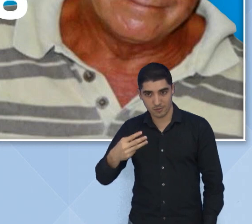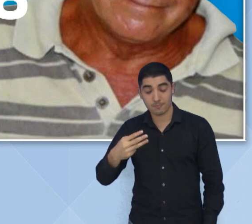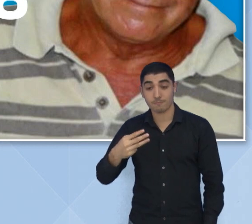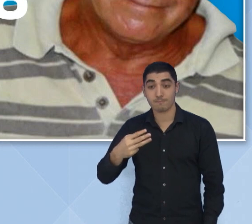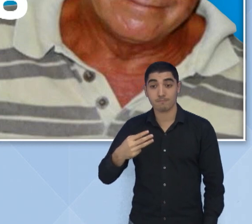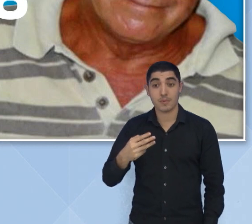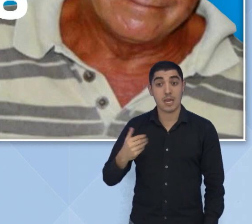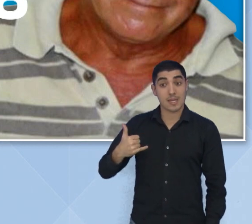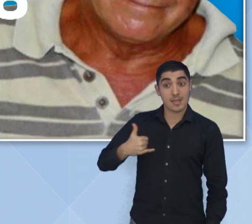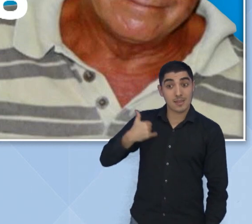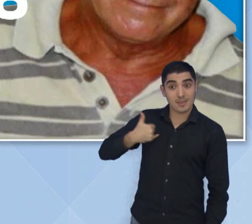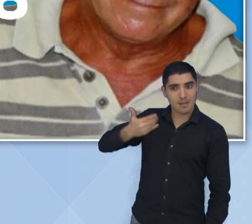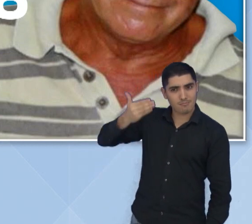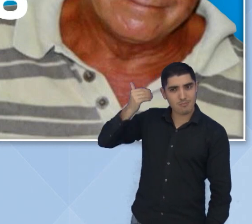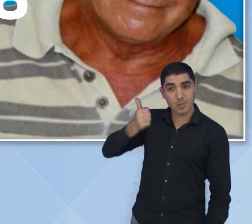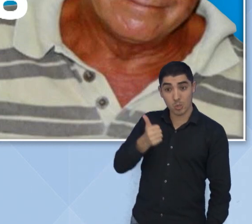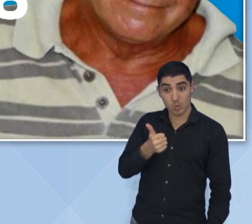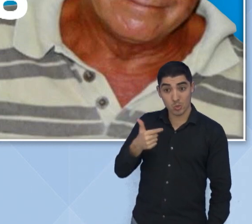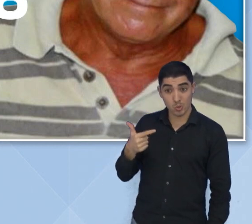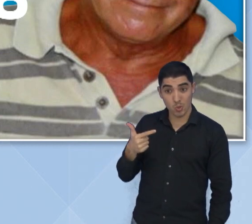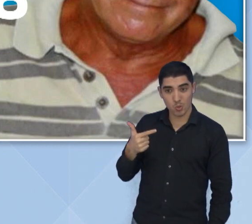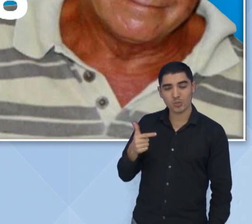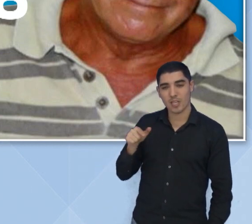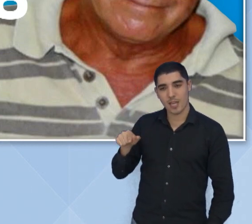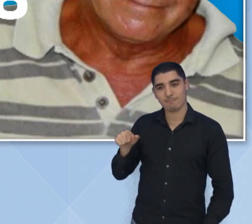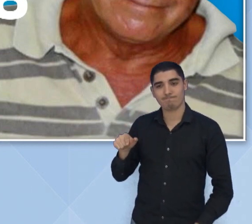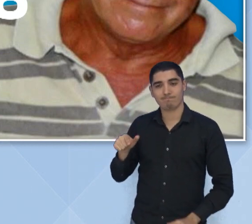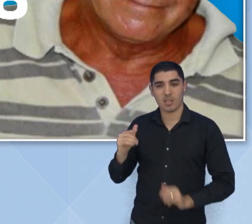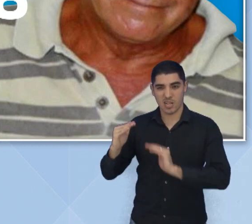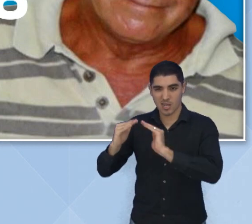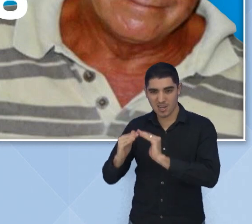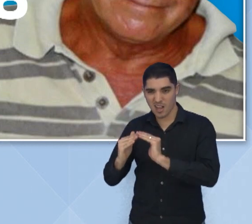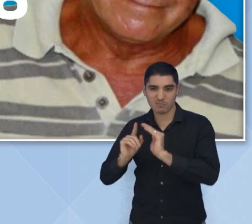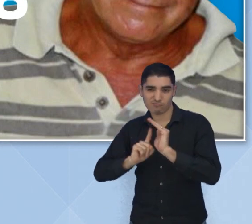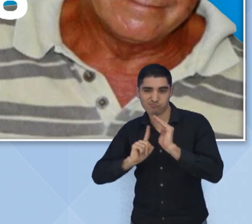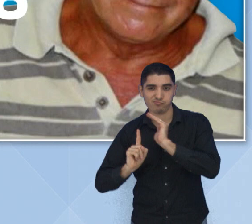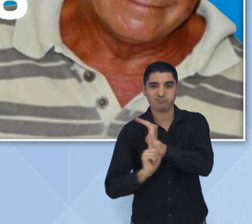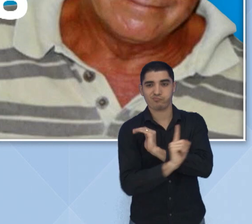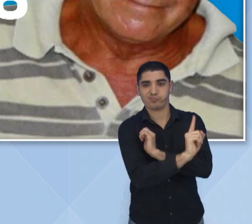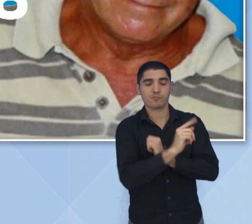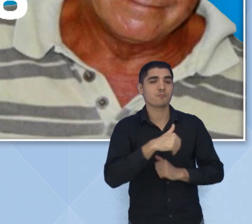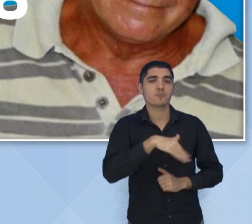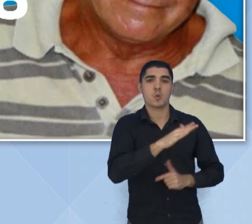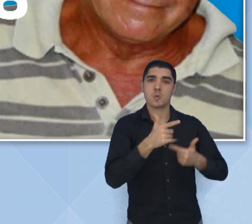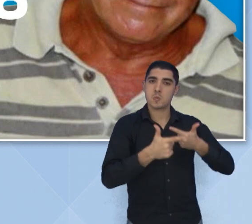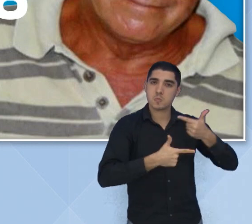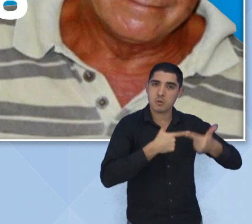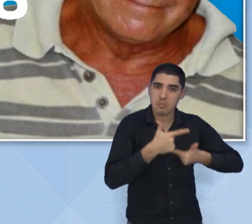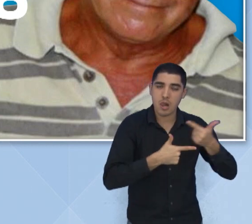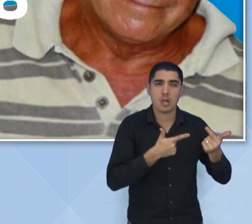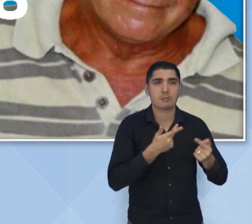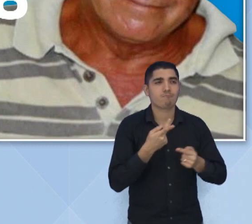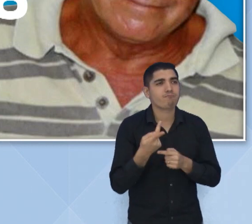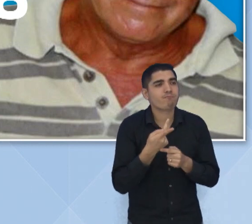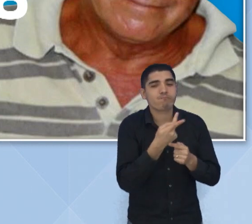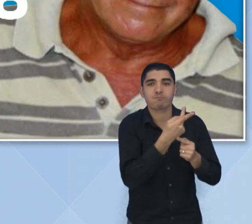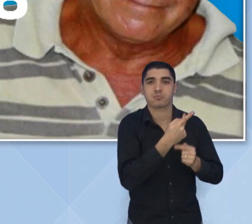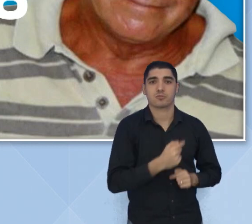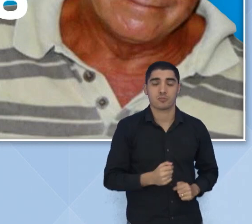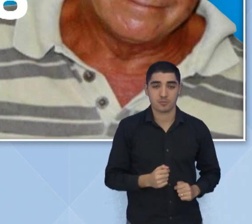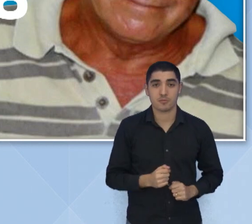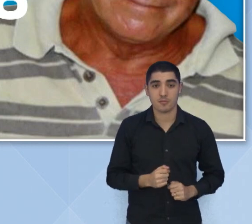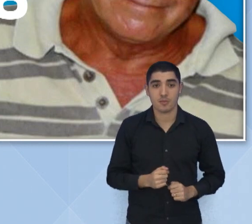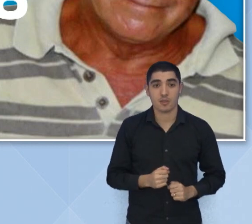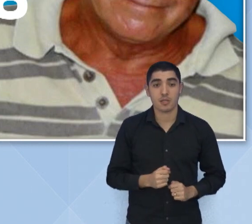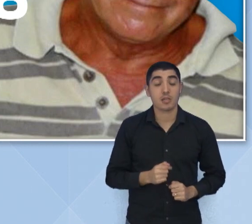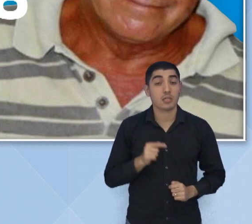Com 12 anos, decidiu sair de casa, correr atrás de seus sonhos, né? E